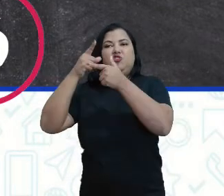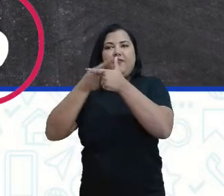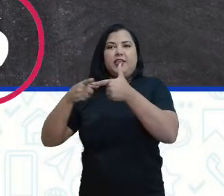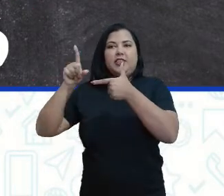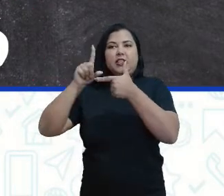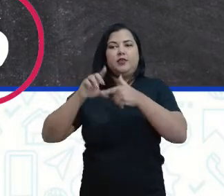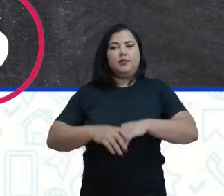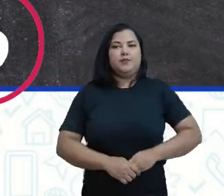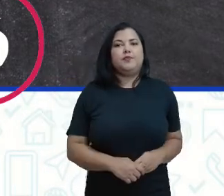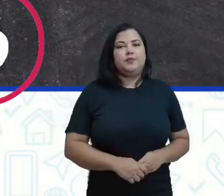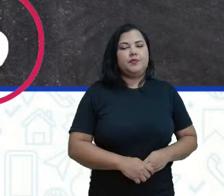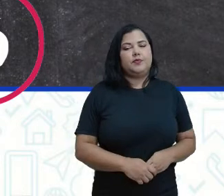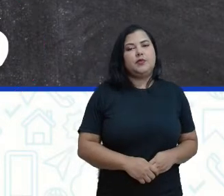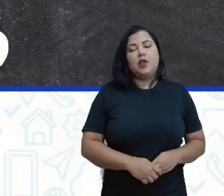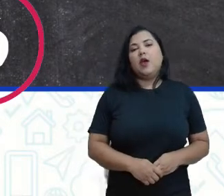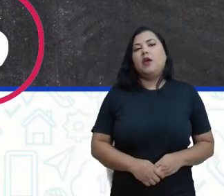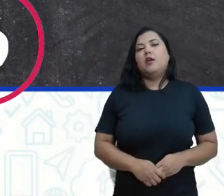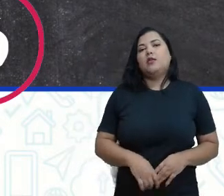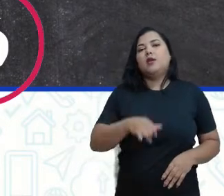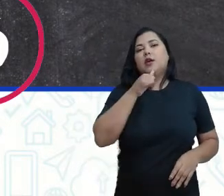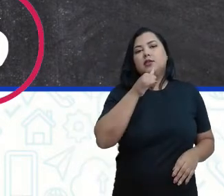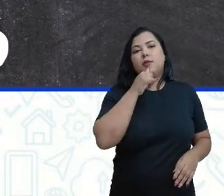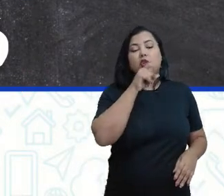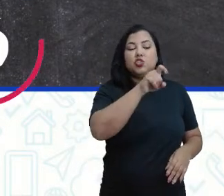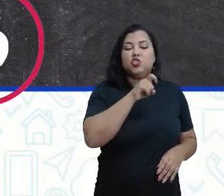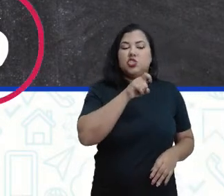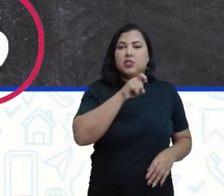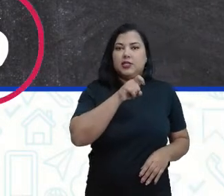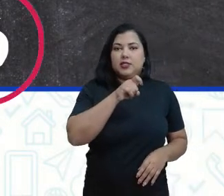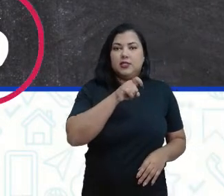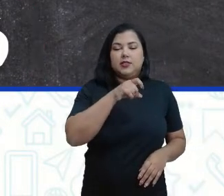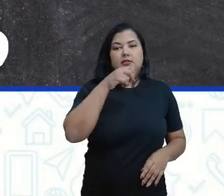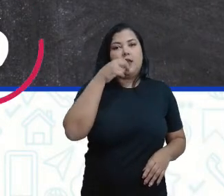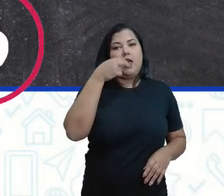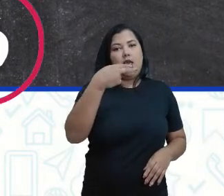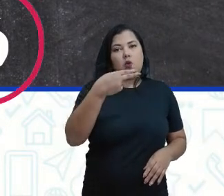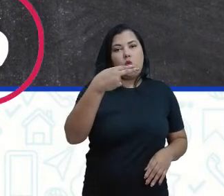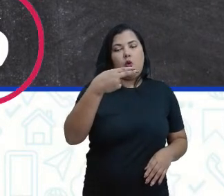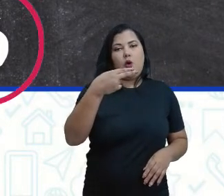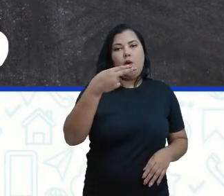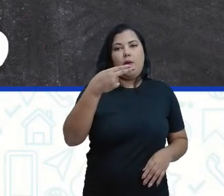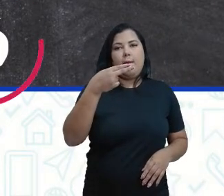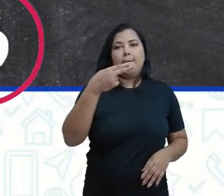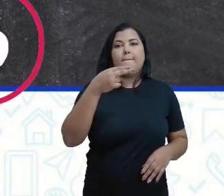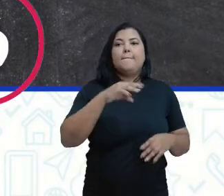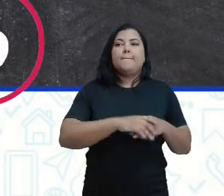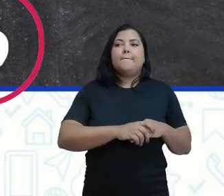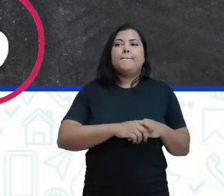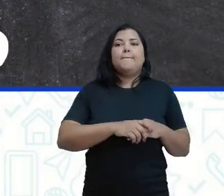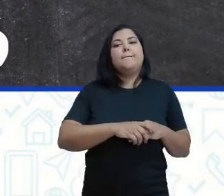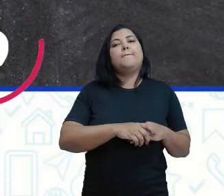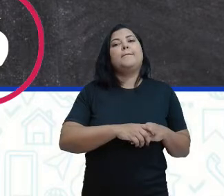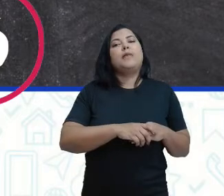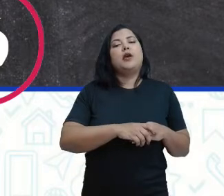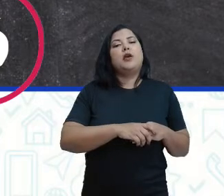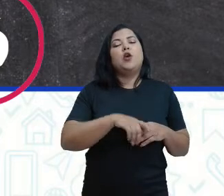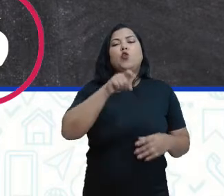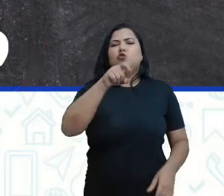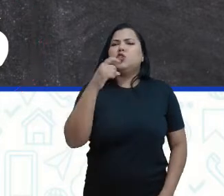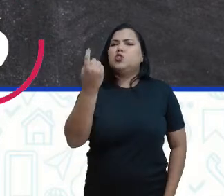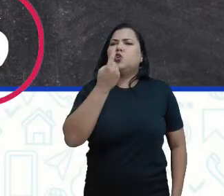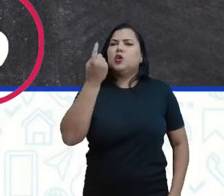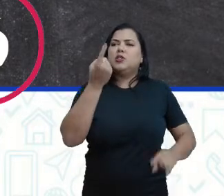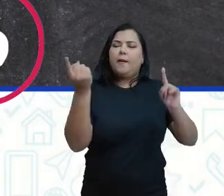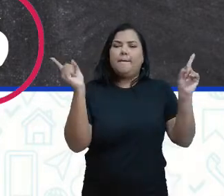dar 25. E aí a gente tem que o x quadrado dando 25, o x ele vai ficar sozinho e a